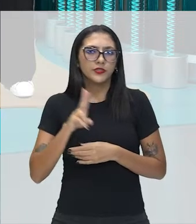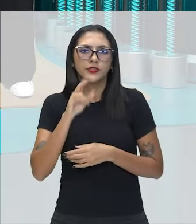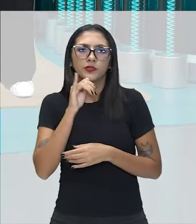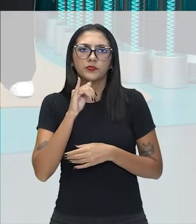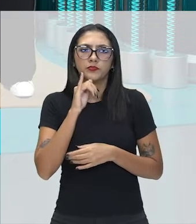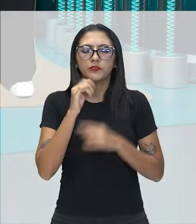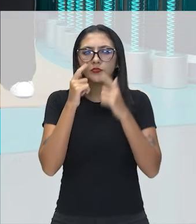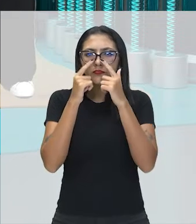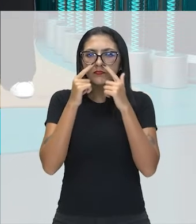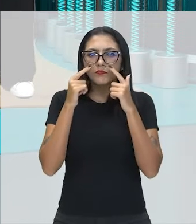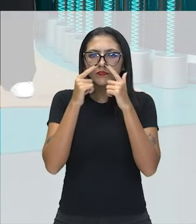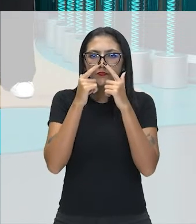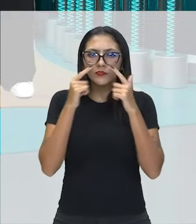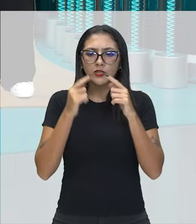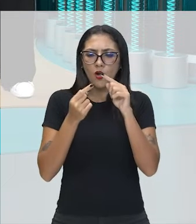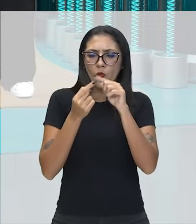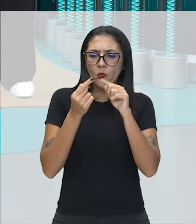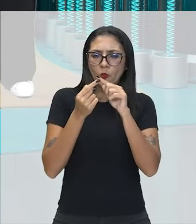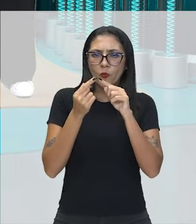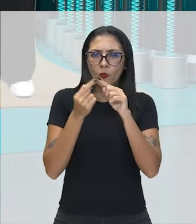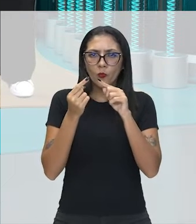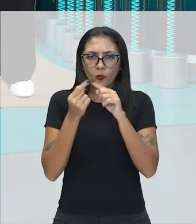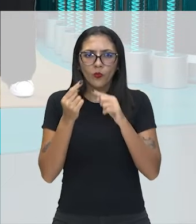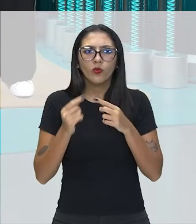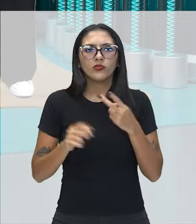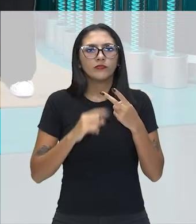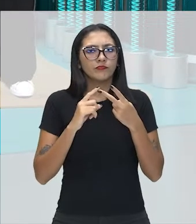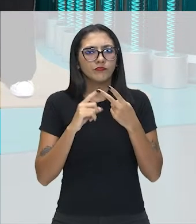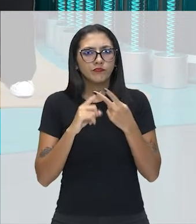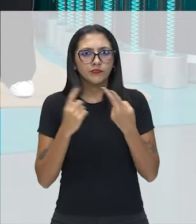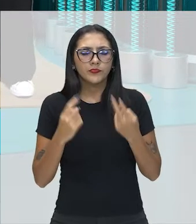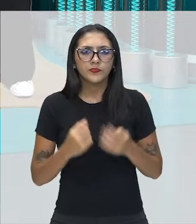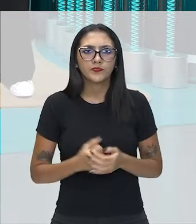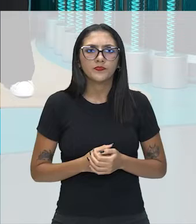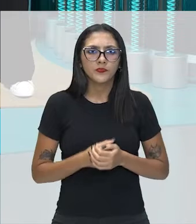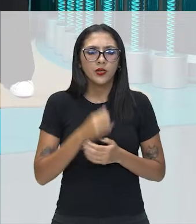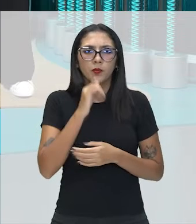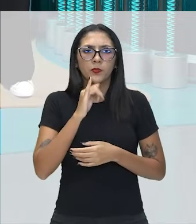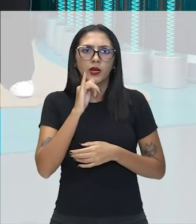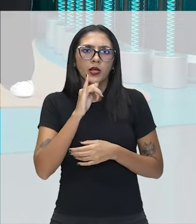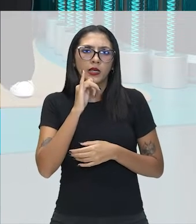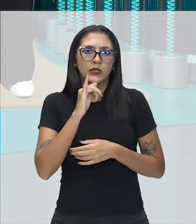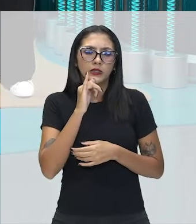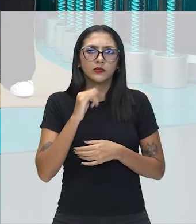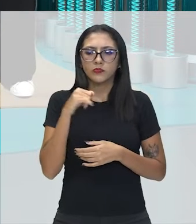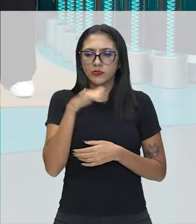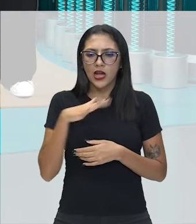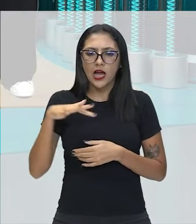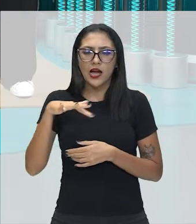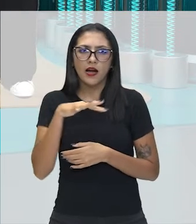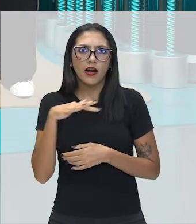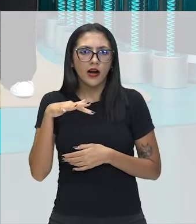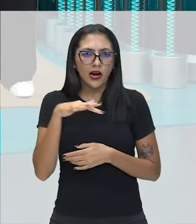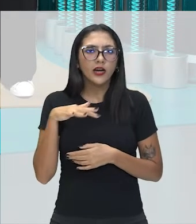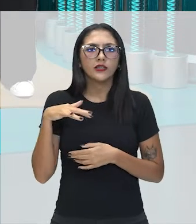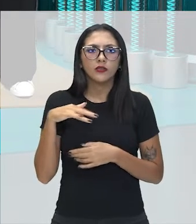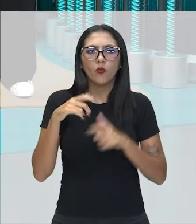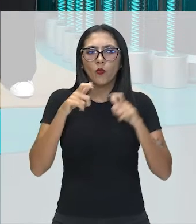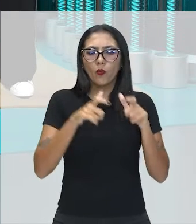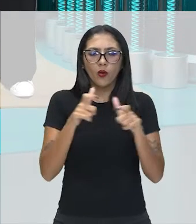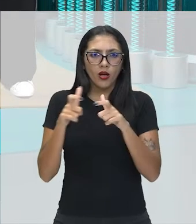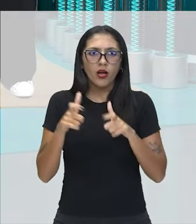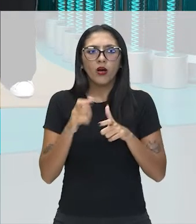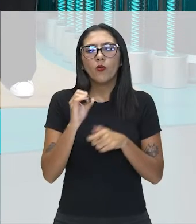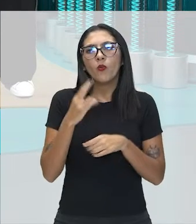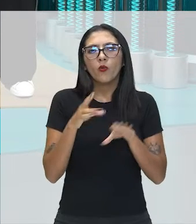causar o sangramento nasal, diminuição da pressão atmosférica, locais altos, né, onde o ar